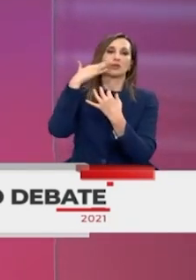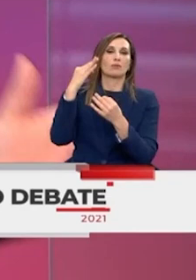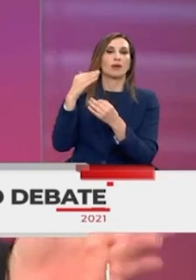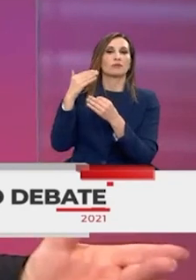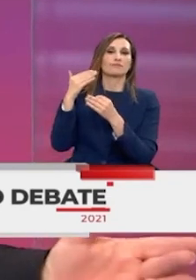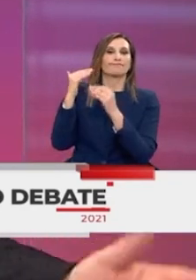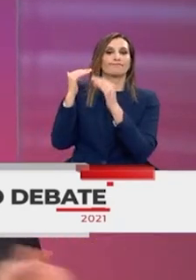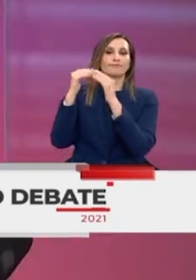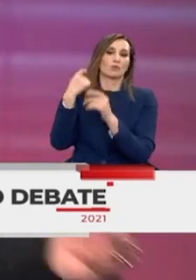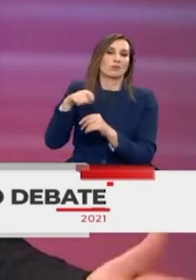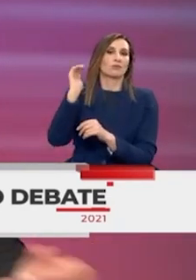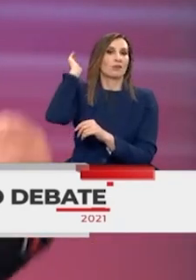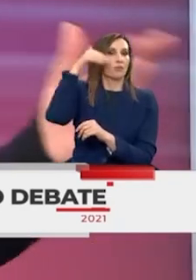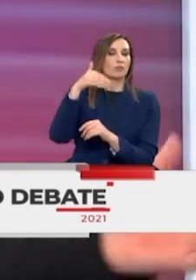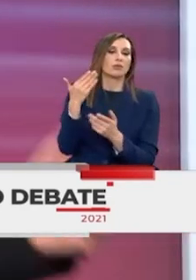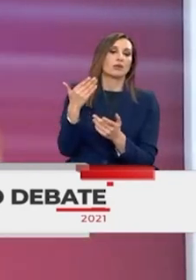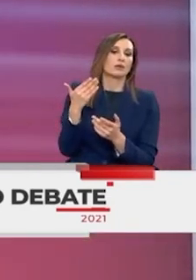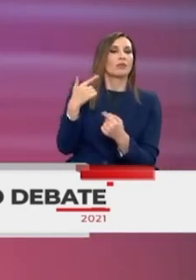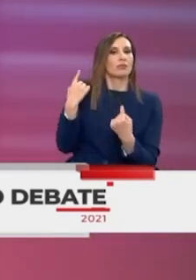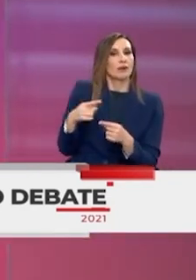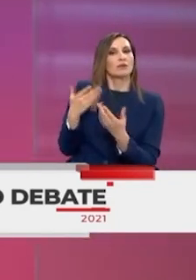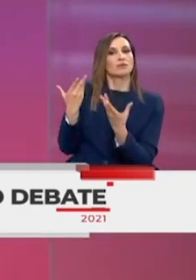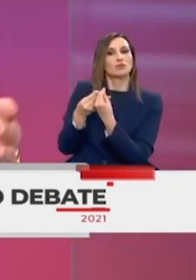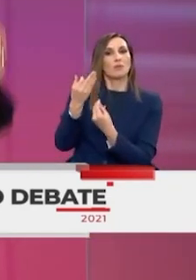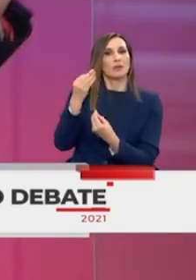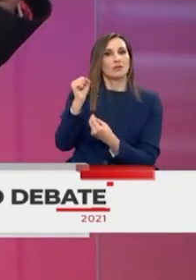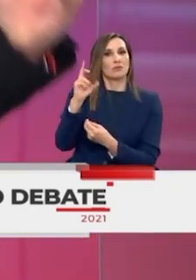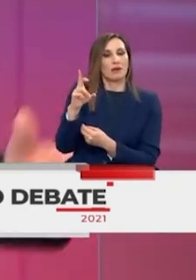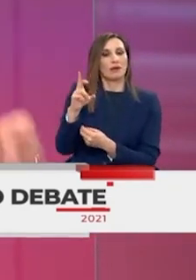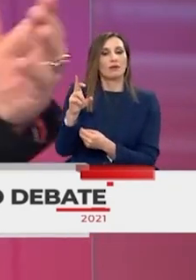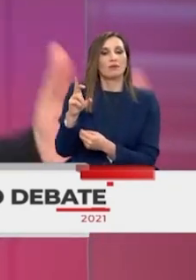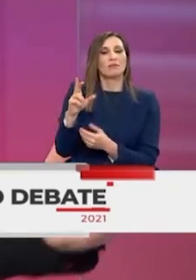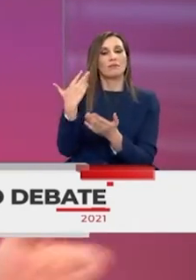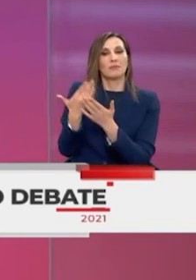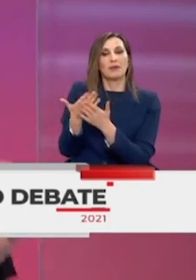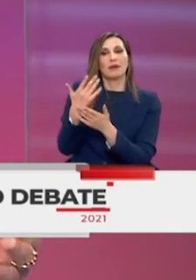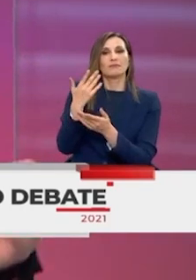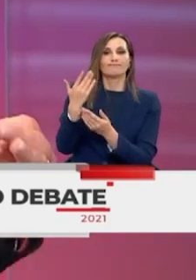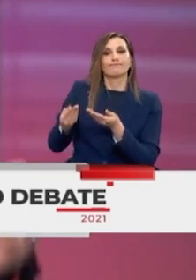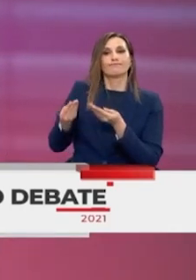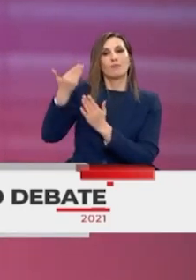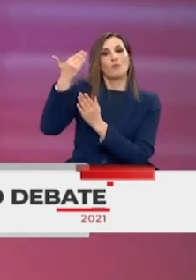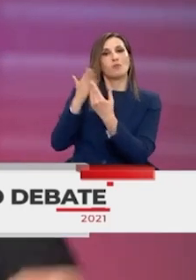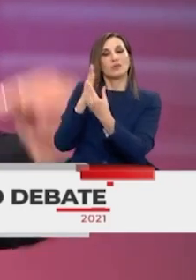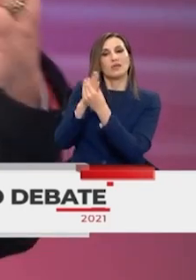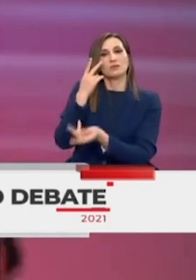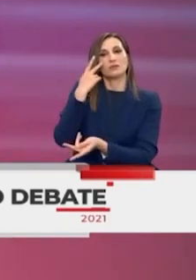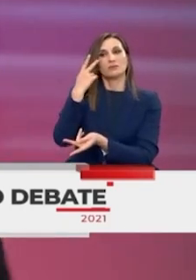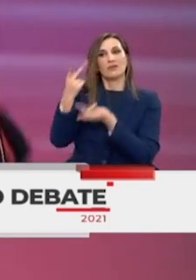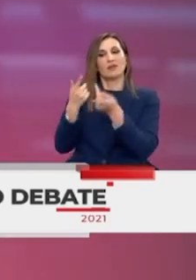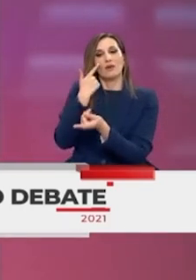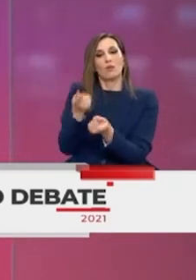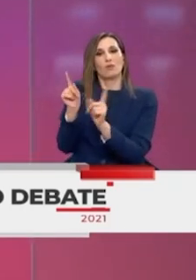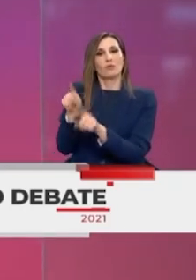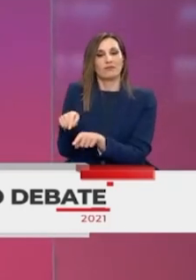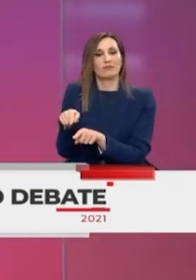regulares que a Presidente da República tem com a PGR, para levar à reapreciação do Tribunal Constitucional. Resposta rápida, André, depois